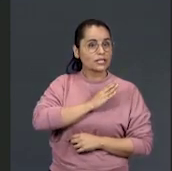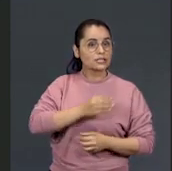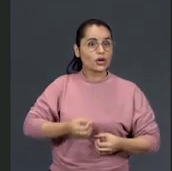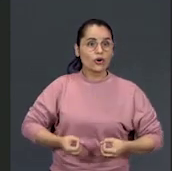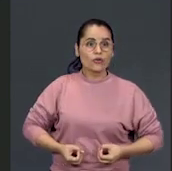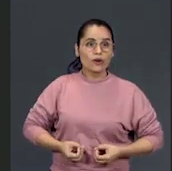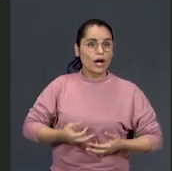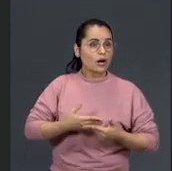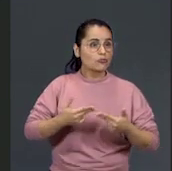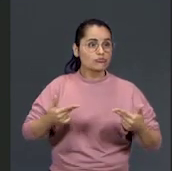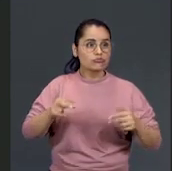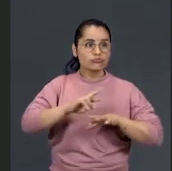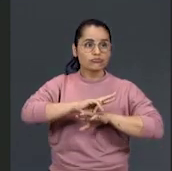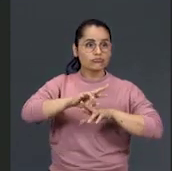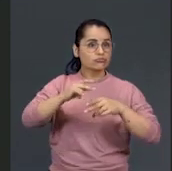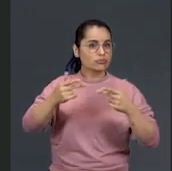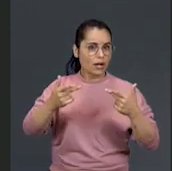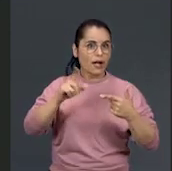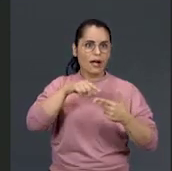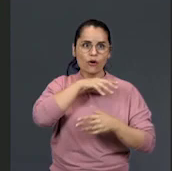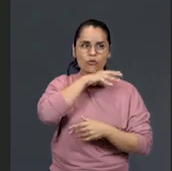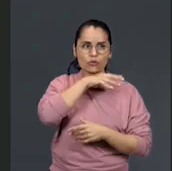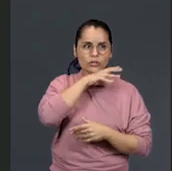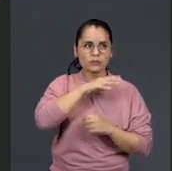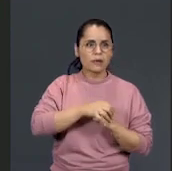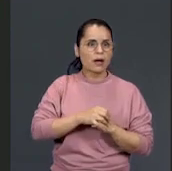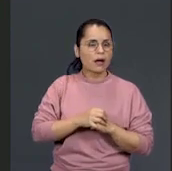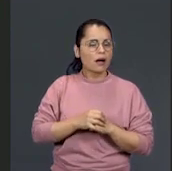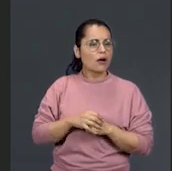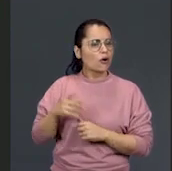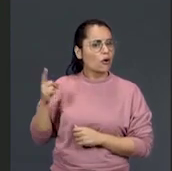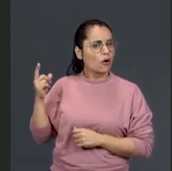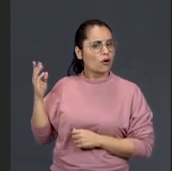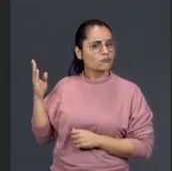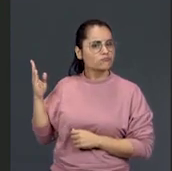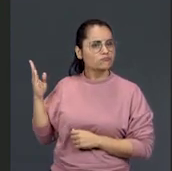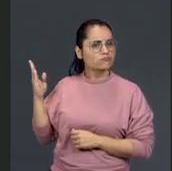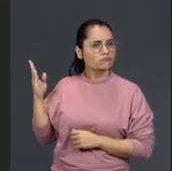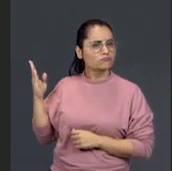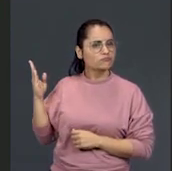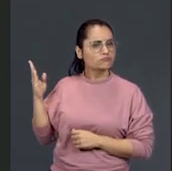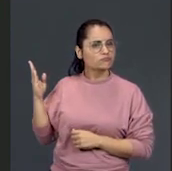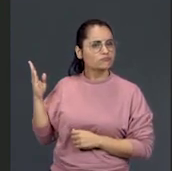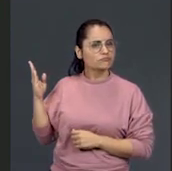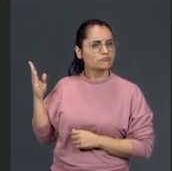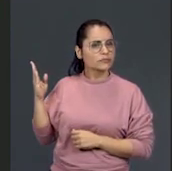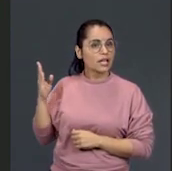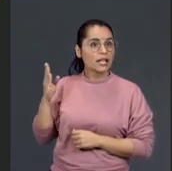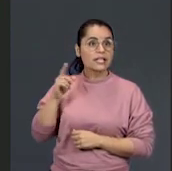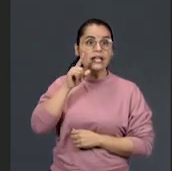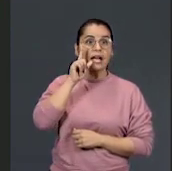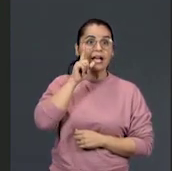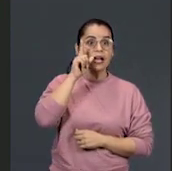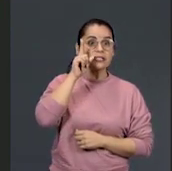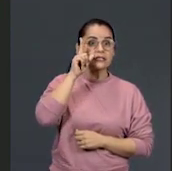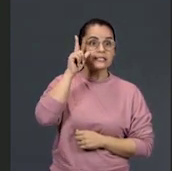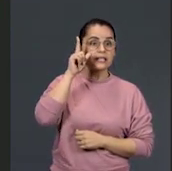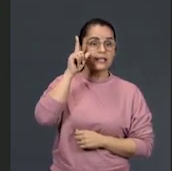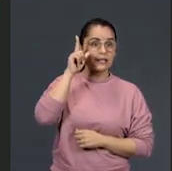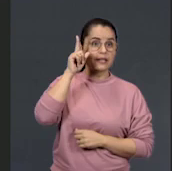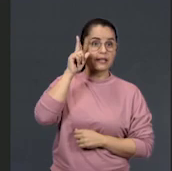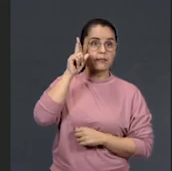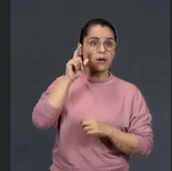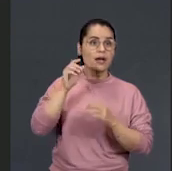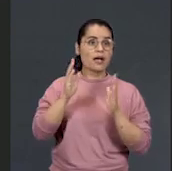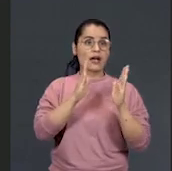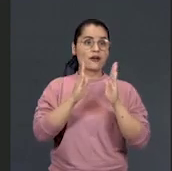incrível, átrio, né? Um animal. Músculos, boca aqui em cima. E aqui a fase larval, olha, a